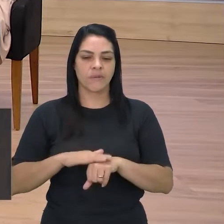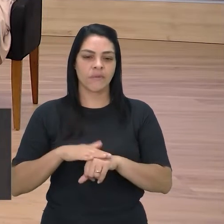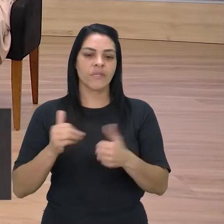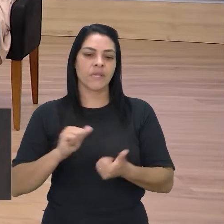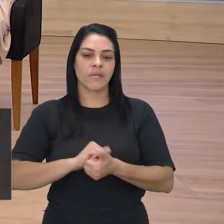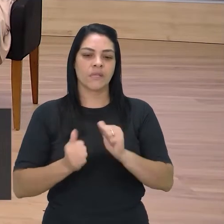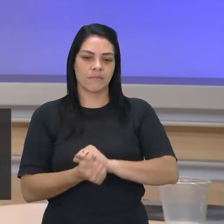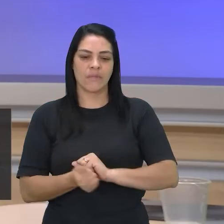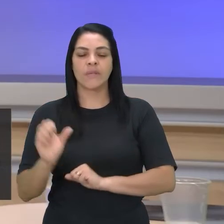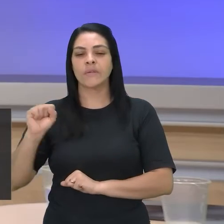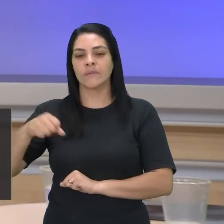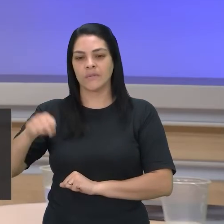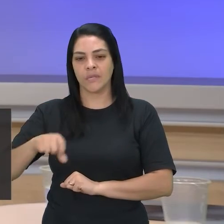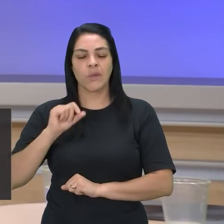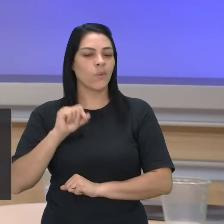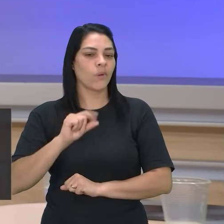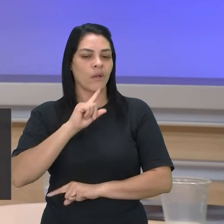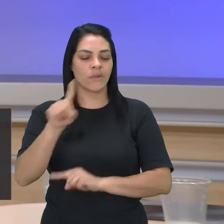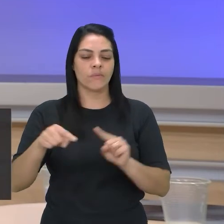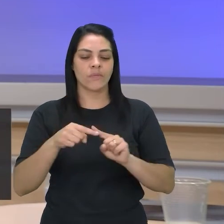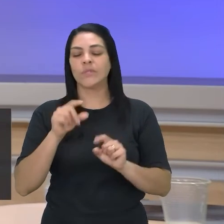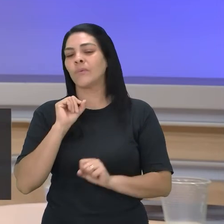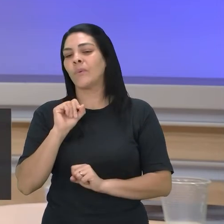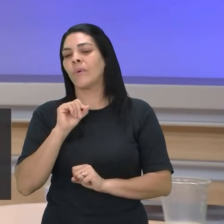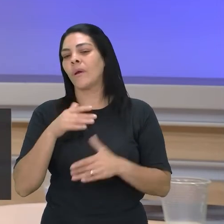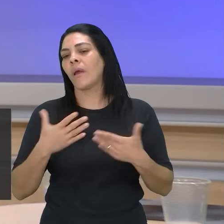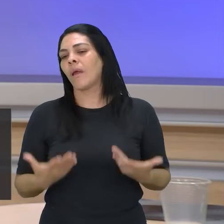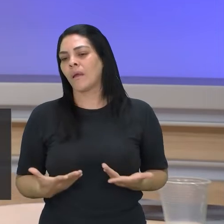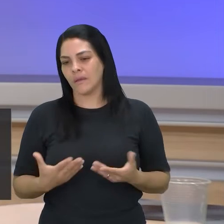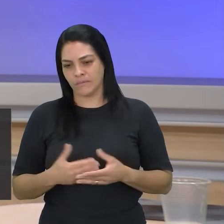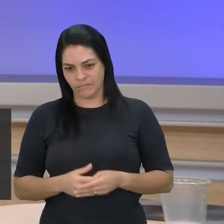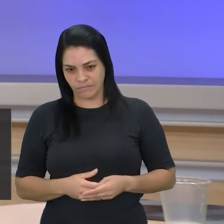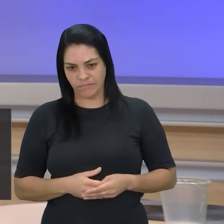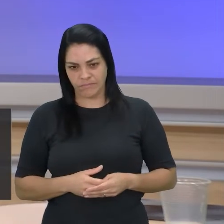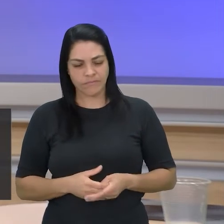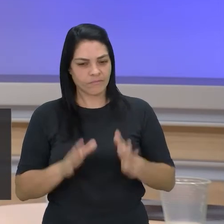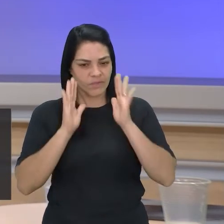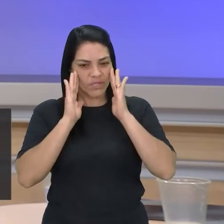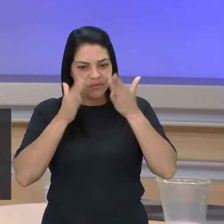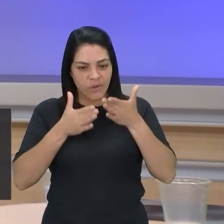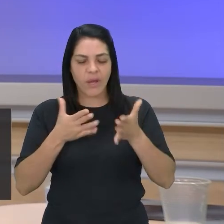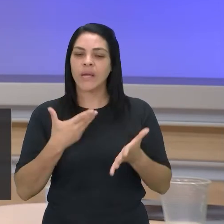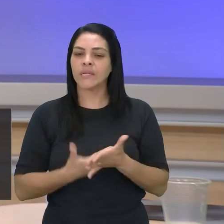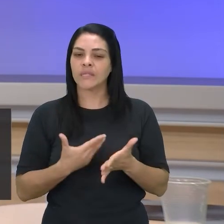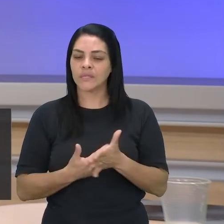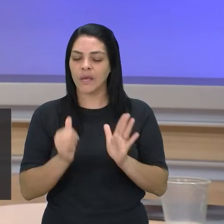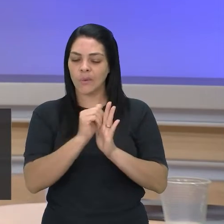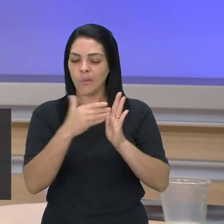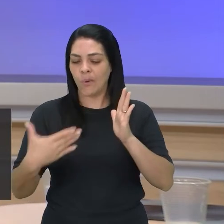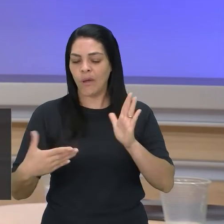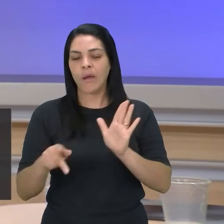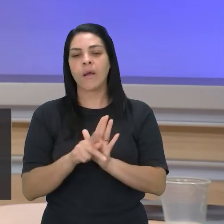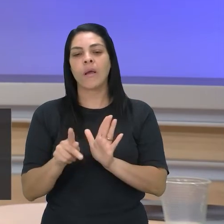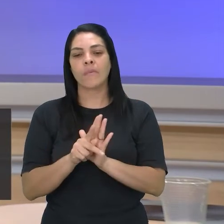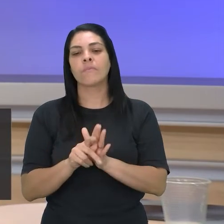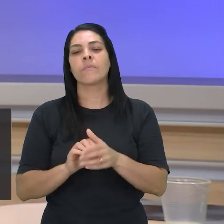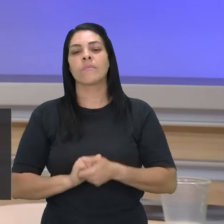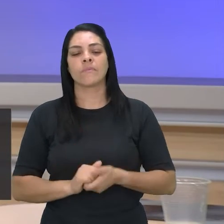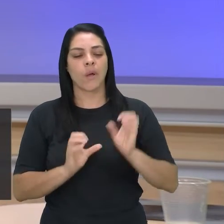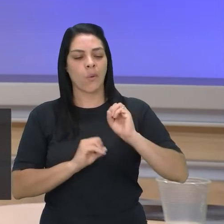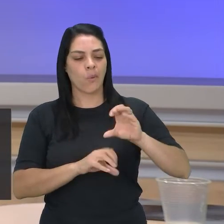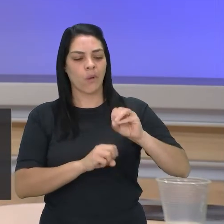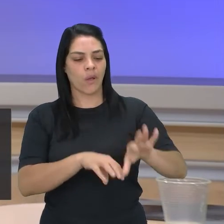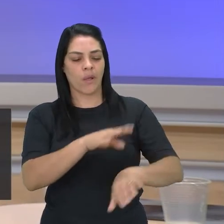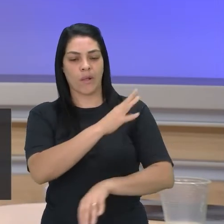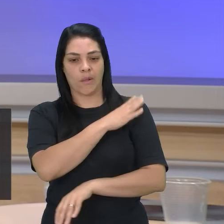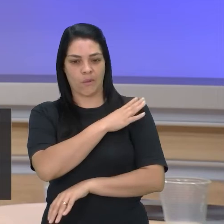adaptação, né, no sentido de dar uma olhada, né, estudar o currículo, né, do ensino